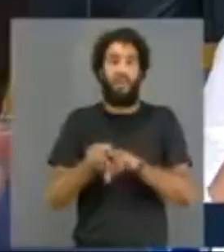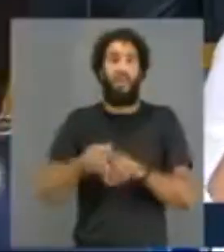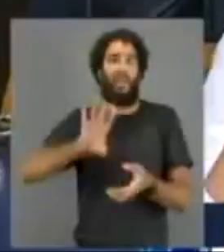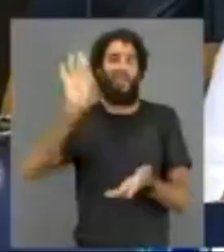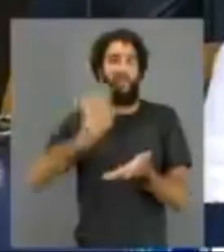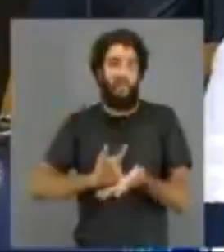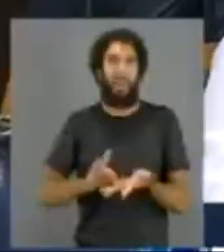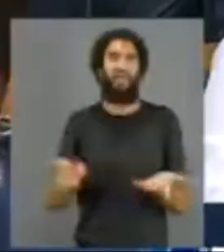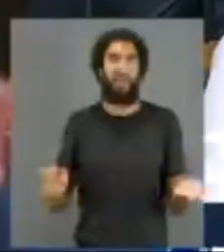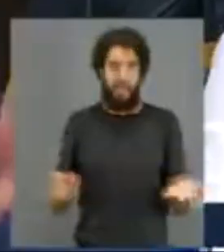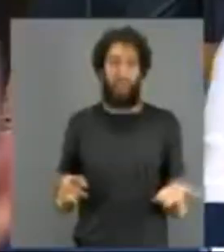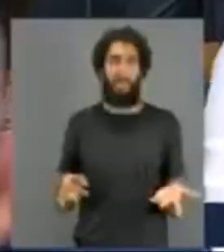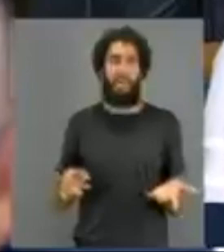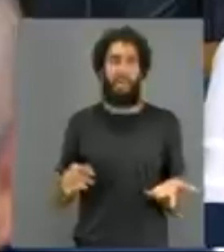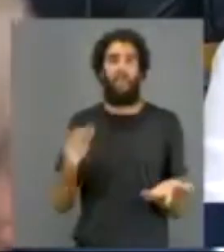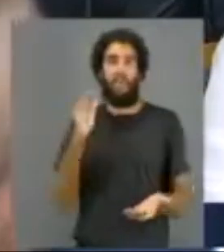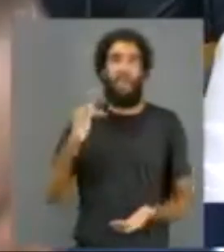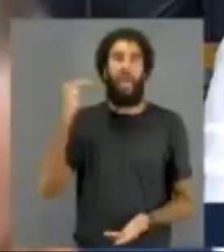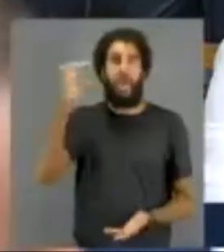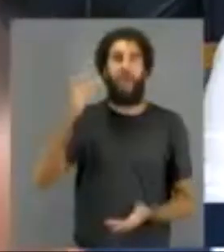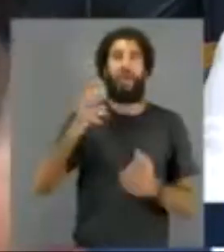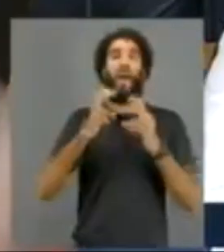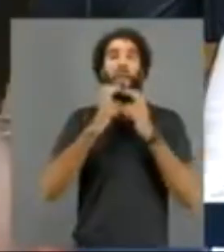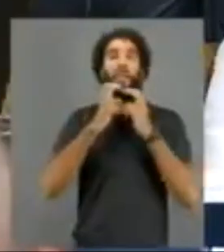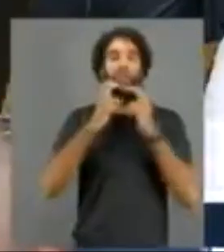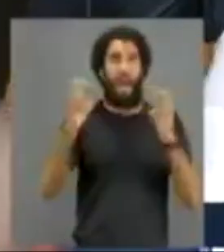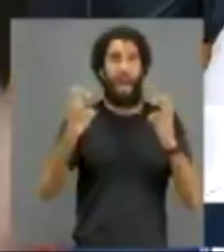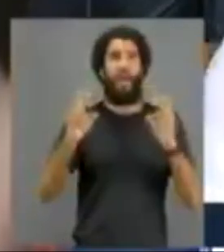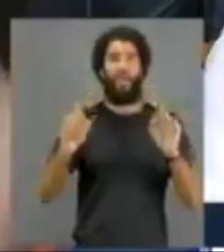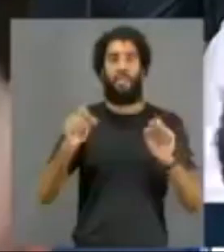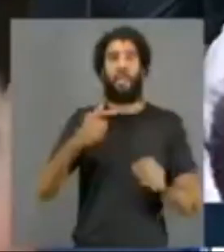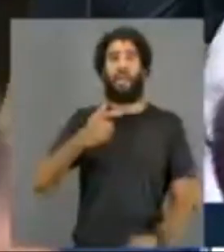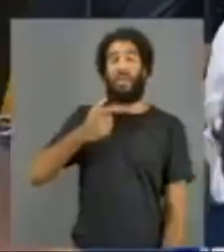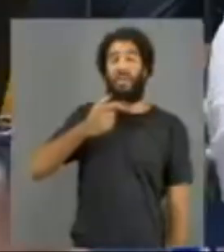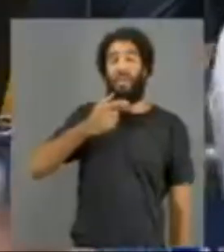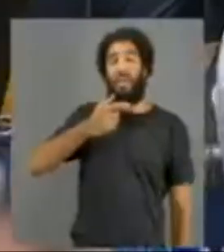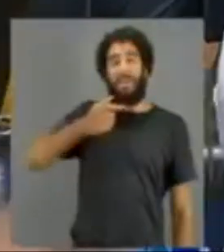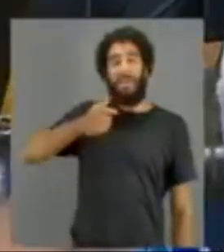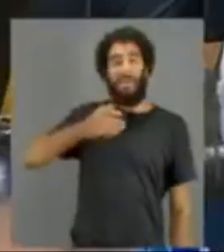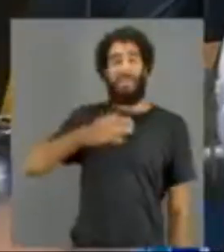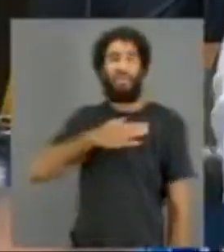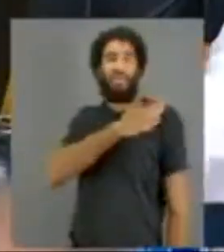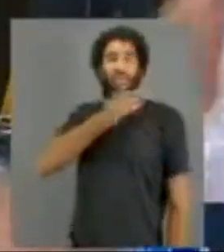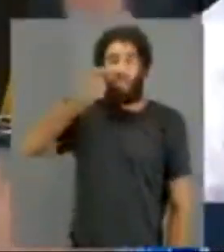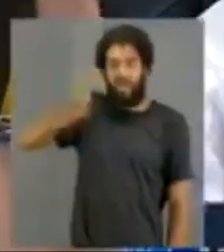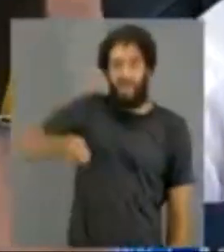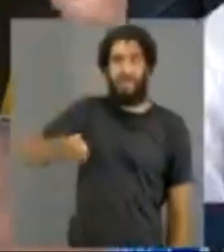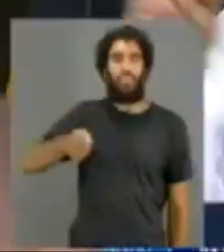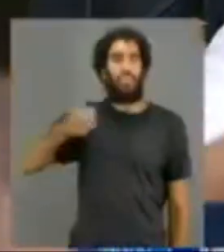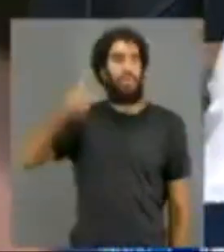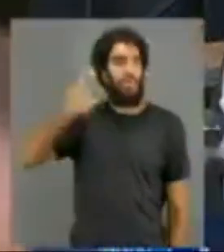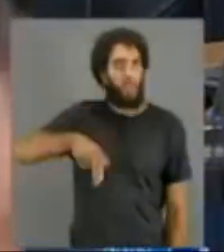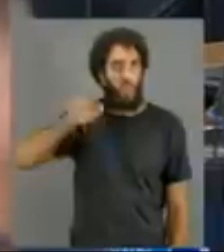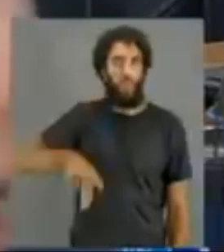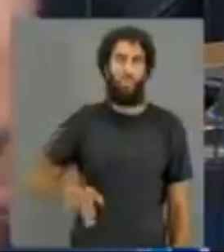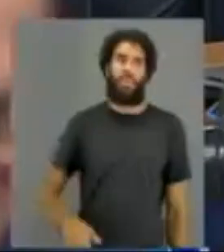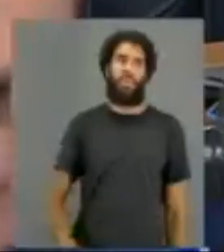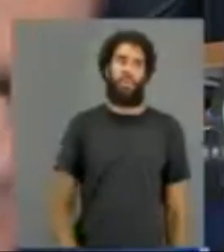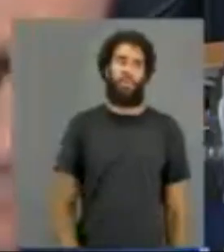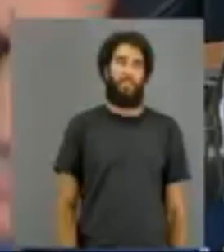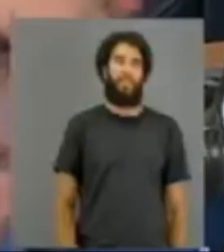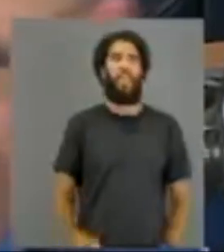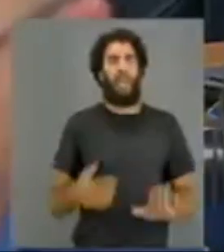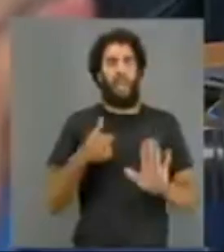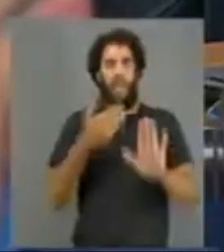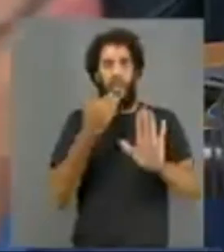cada vez mais alto e em bom tom que ditadura nunca mais. Nos 30 segundos que eu vou pedir a Vossa Excelência, porque fui interrompida, eu só